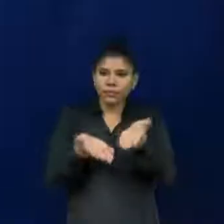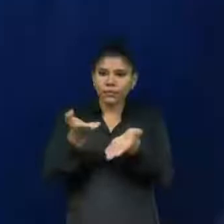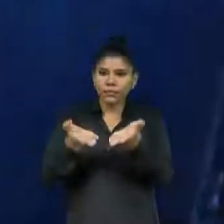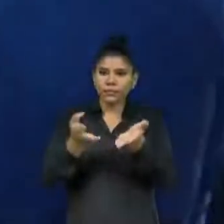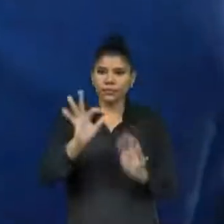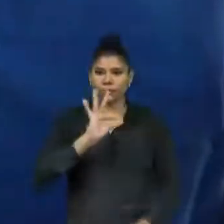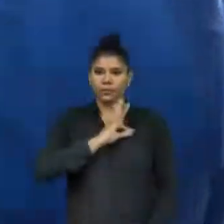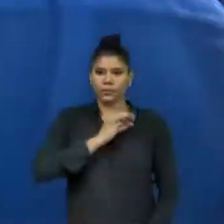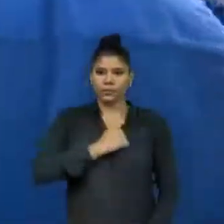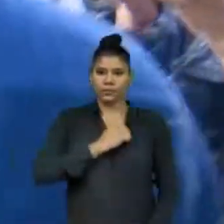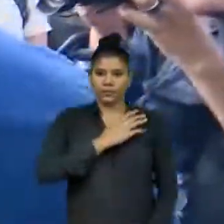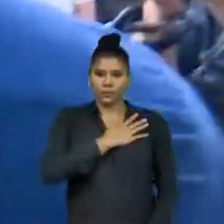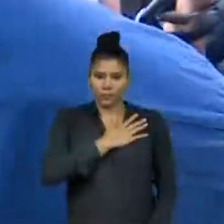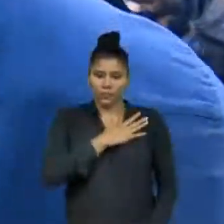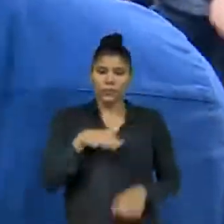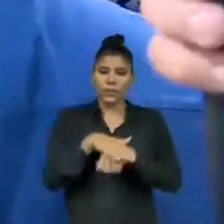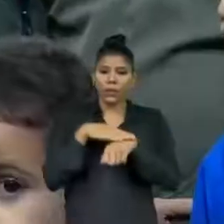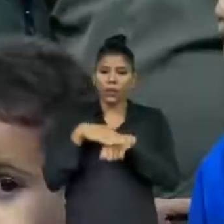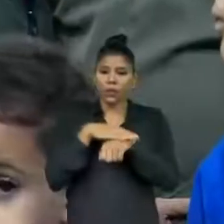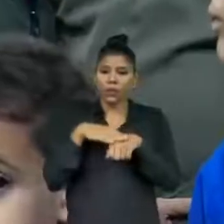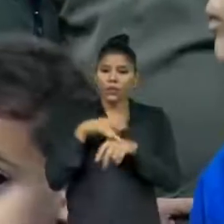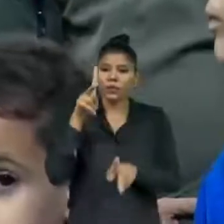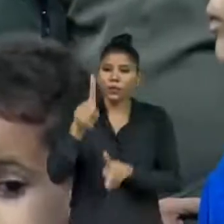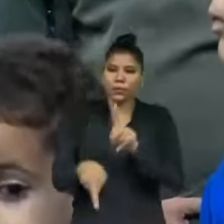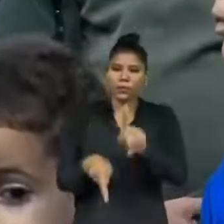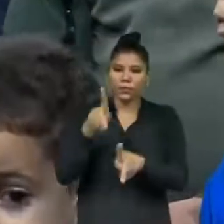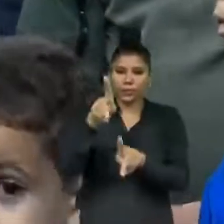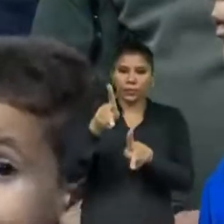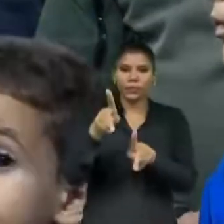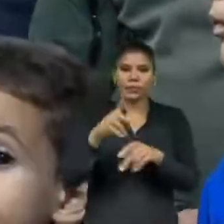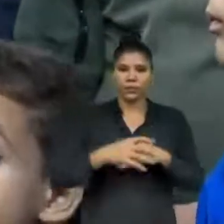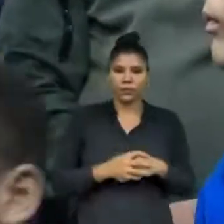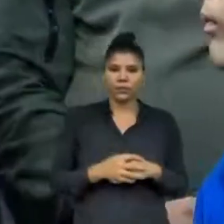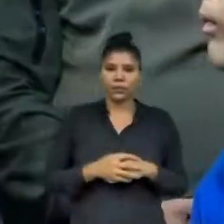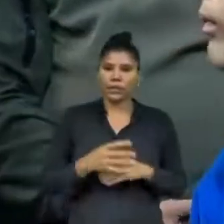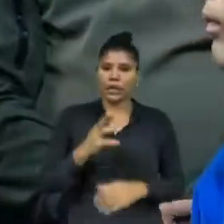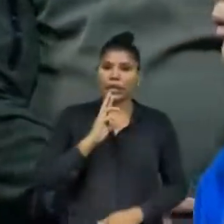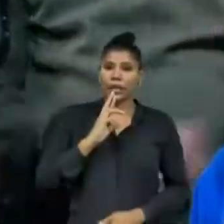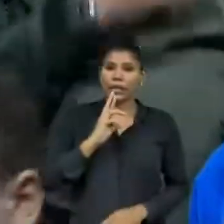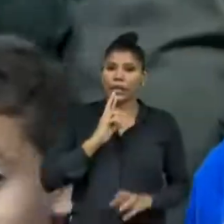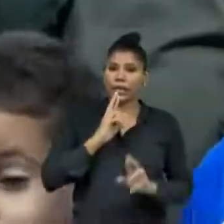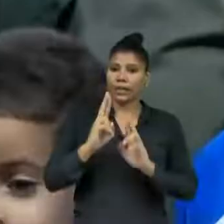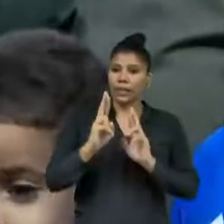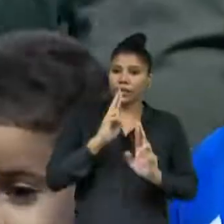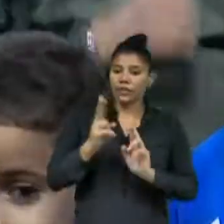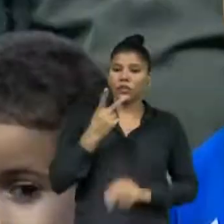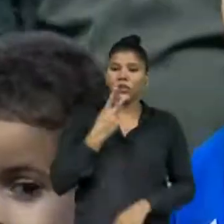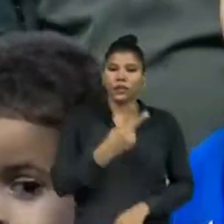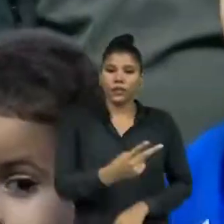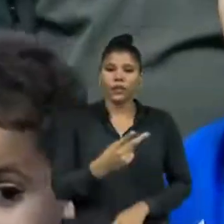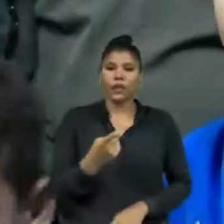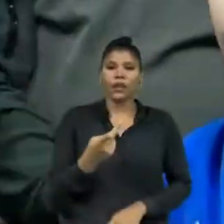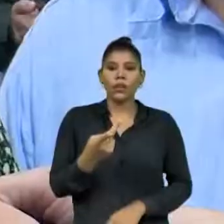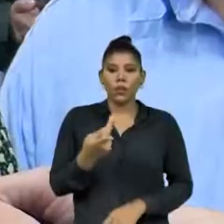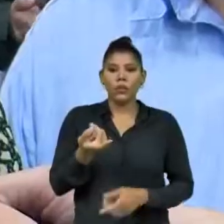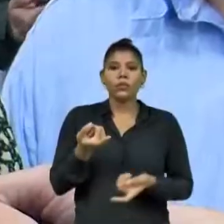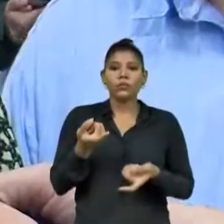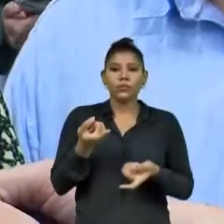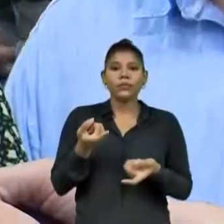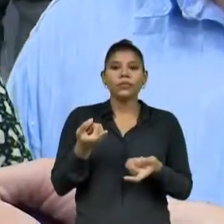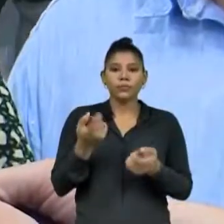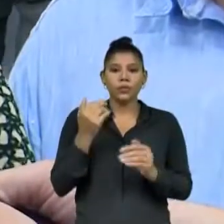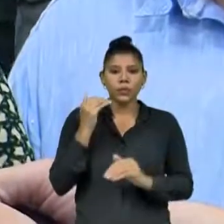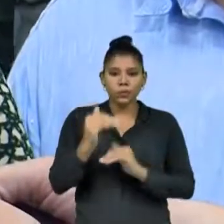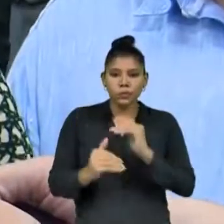militares e conversou com populares. Durante entrevista, ela ressaltou o avanço na segurança pública do estado.